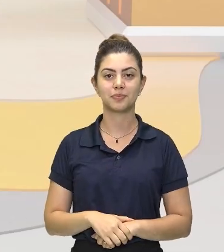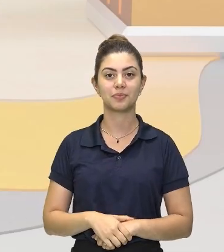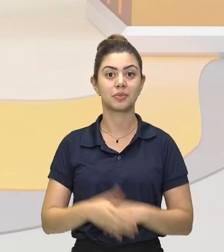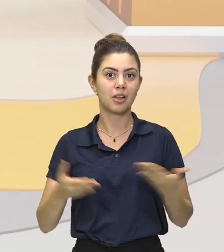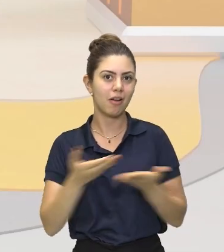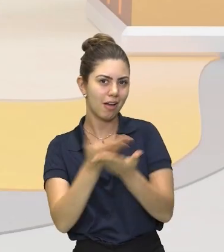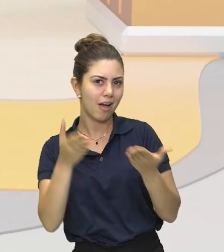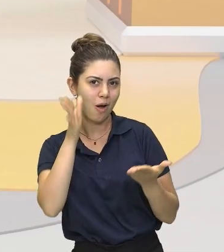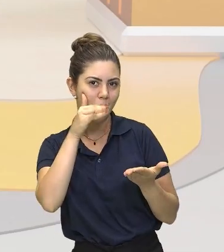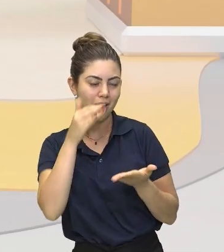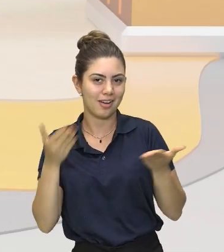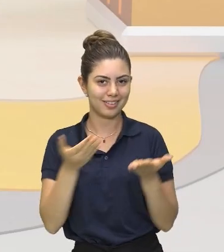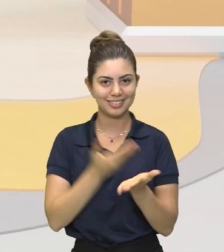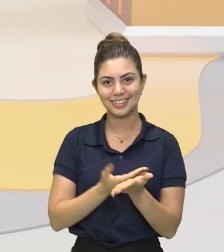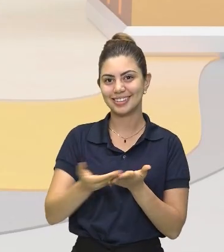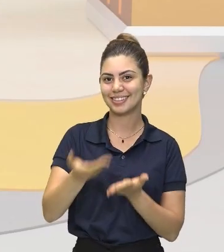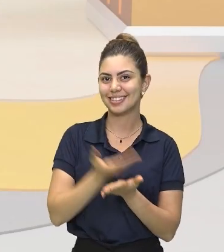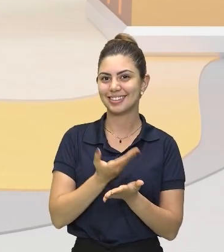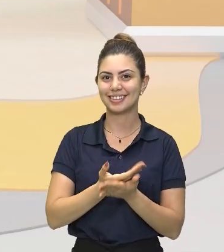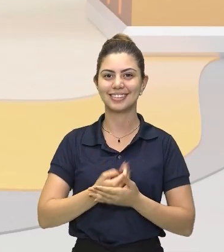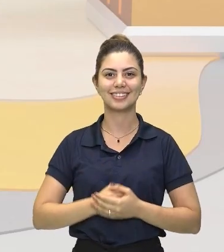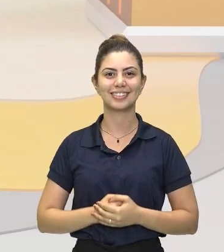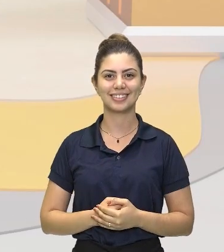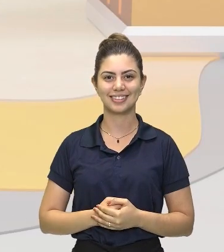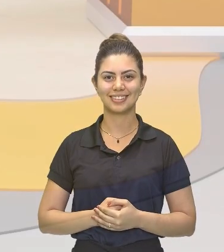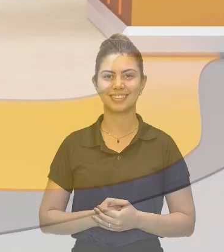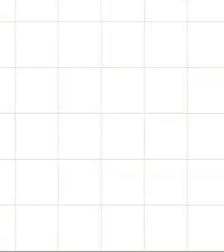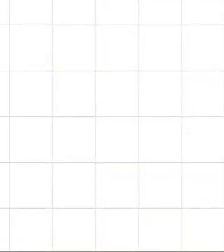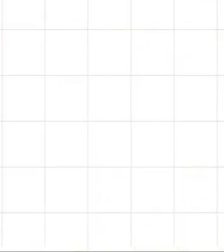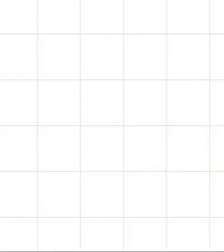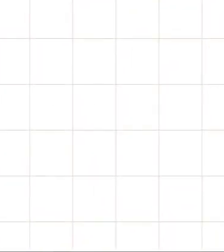ficaram curiosos? Então, acompanhem a aula.